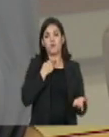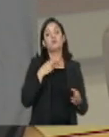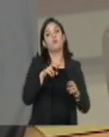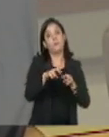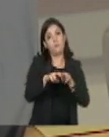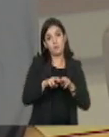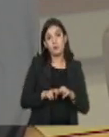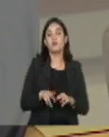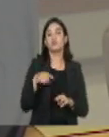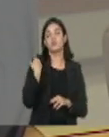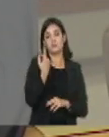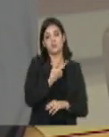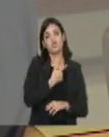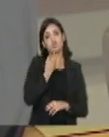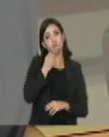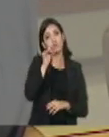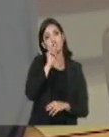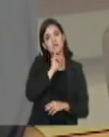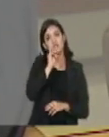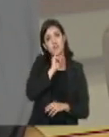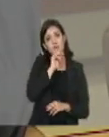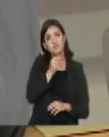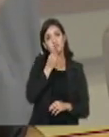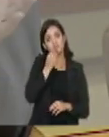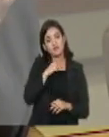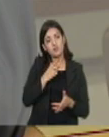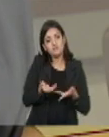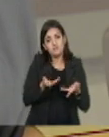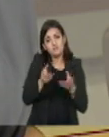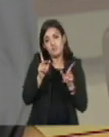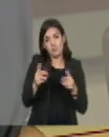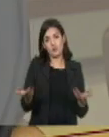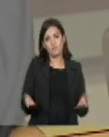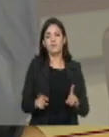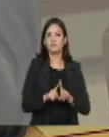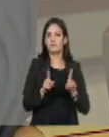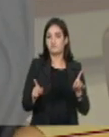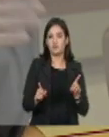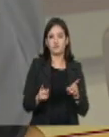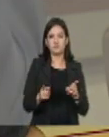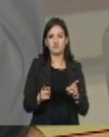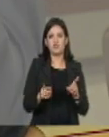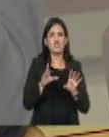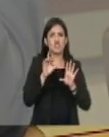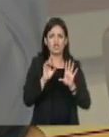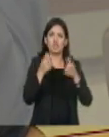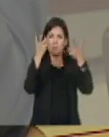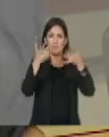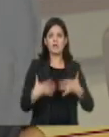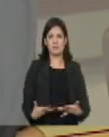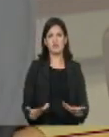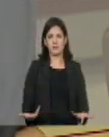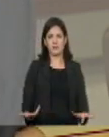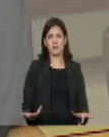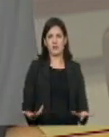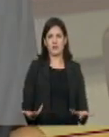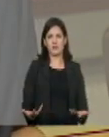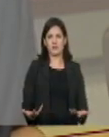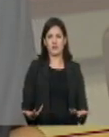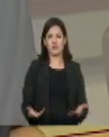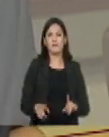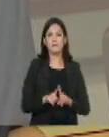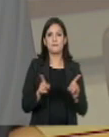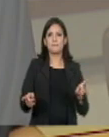um tratamento isonômico. Foi nesse sentido. Mas, Vossa Excelência, vai... Só para não deixar no lateral esse debate. Mas, Vossa